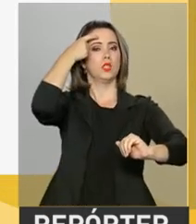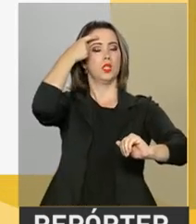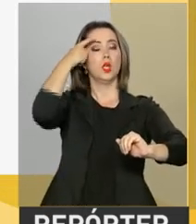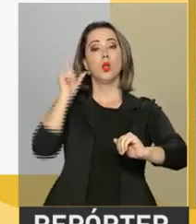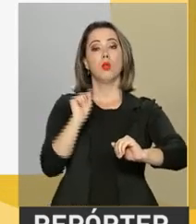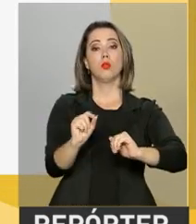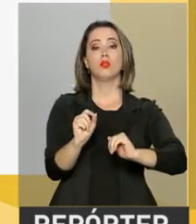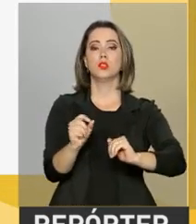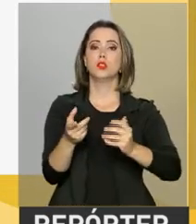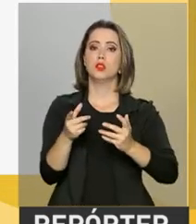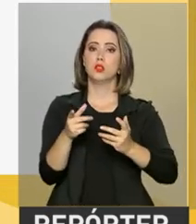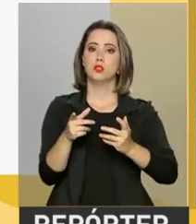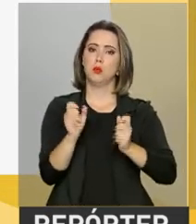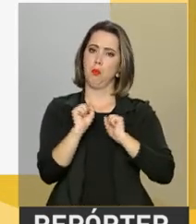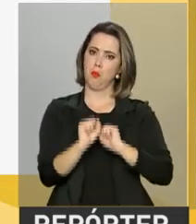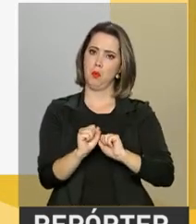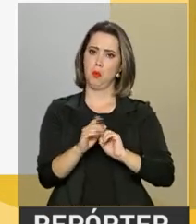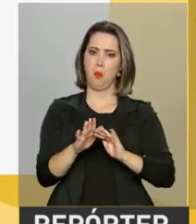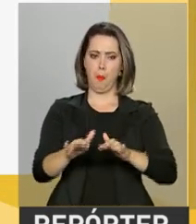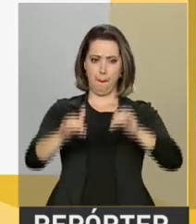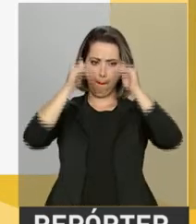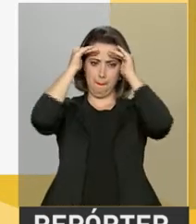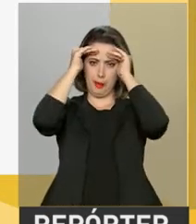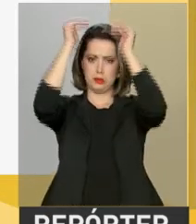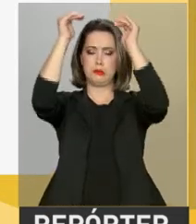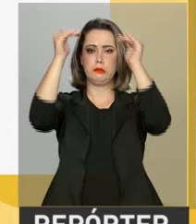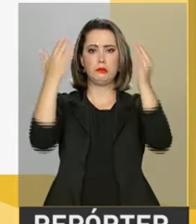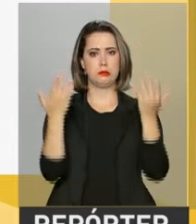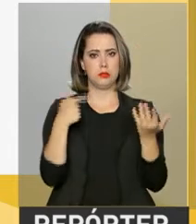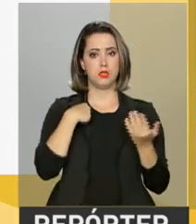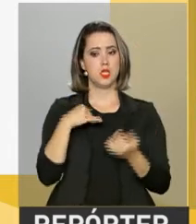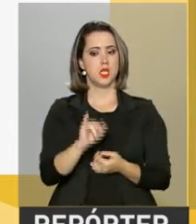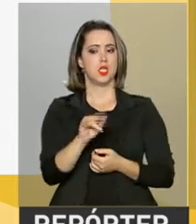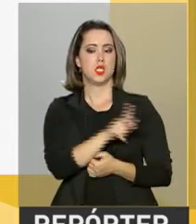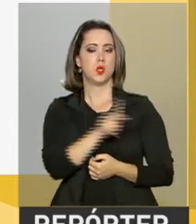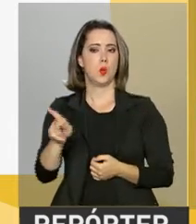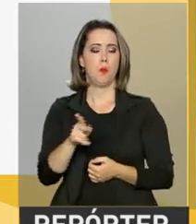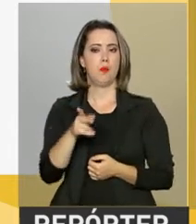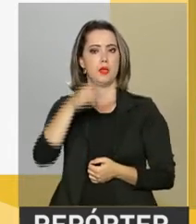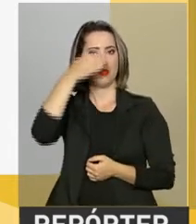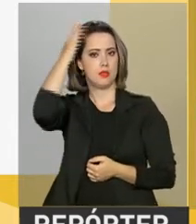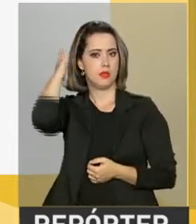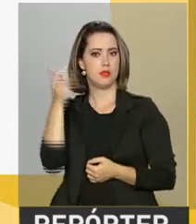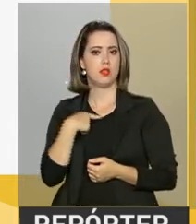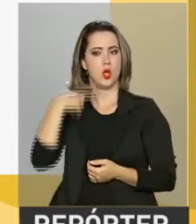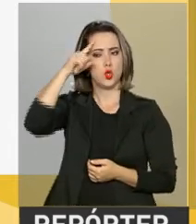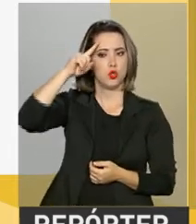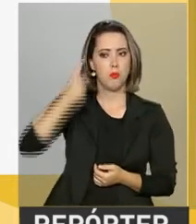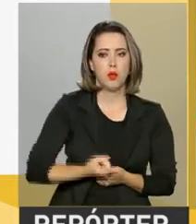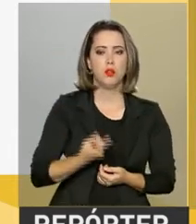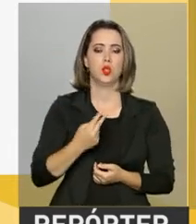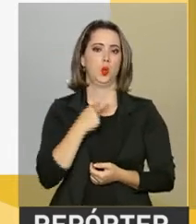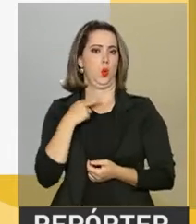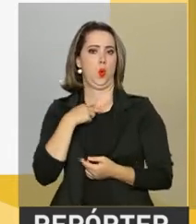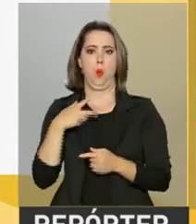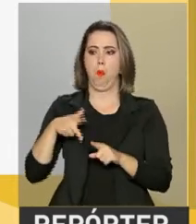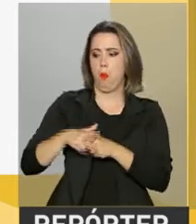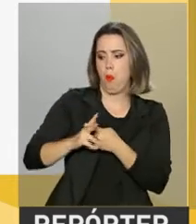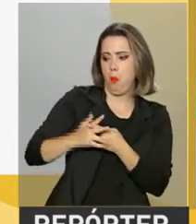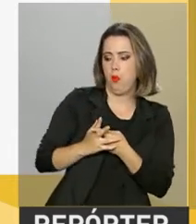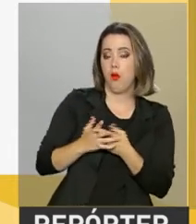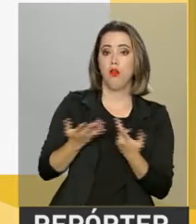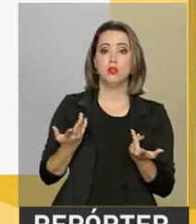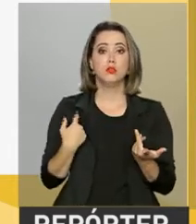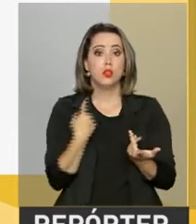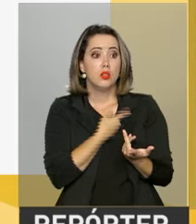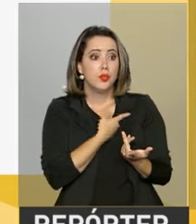digamos assim, se me permite, autoritária no país, que diz assim, se o presidente da República edita um ato, ele não pode ser modificado. Ora bem,